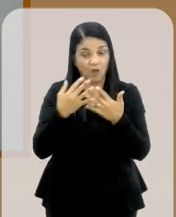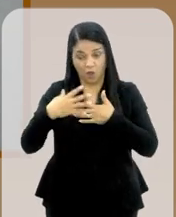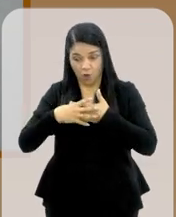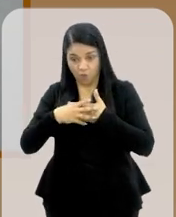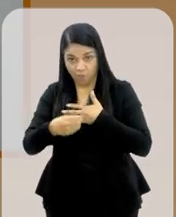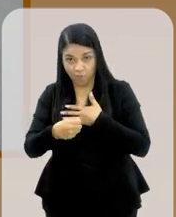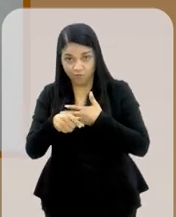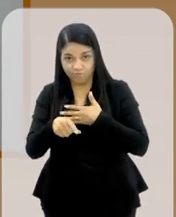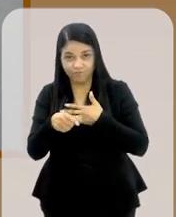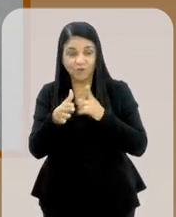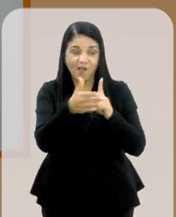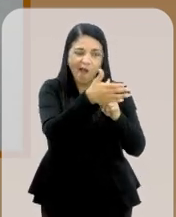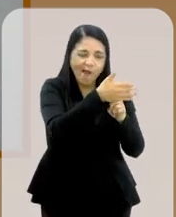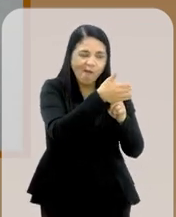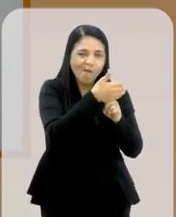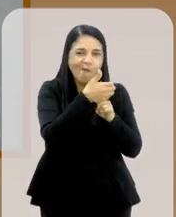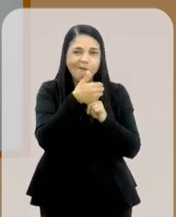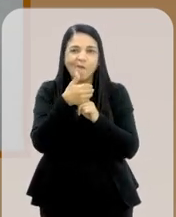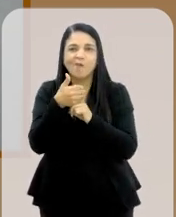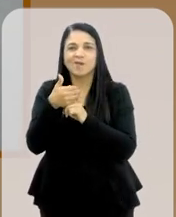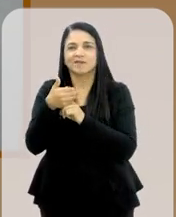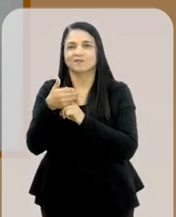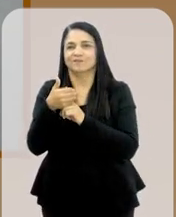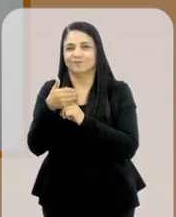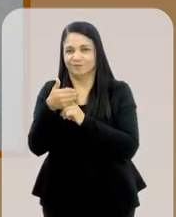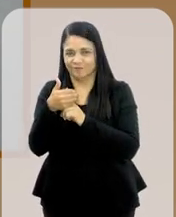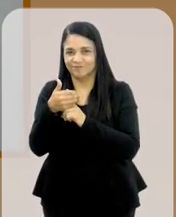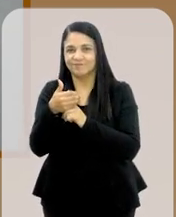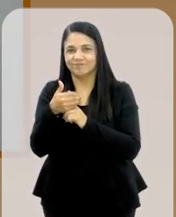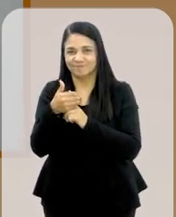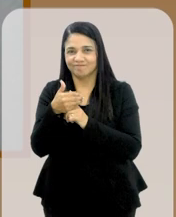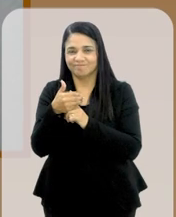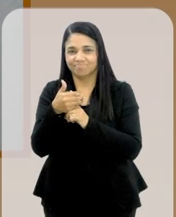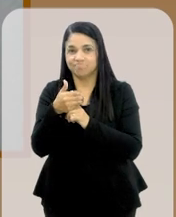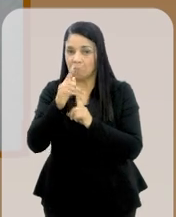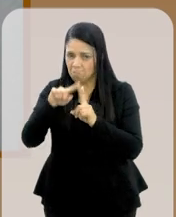esses órfãos vão ser acolhidos, né, de uma maneira